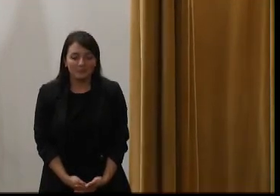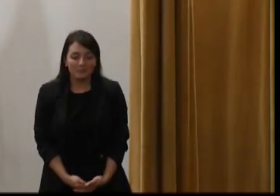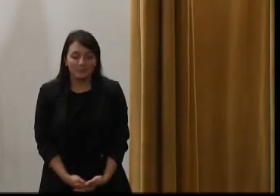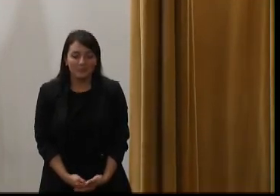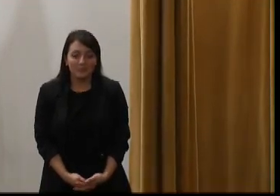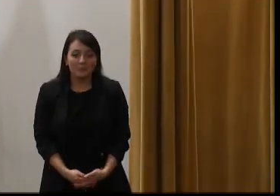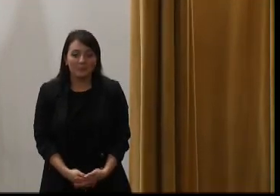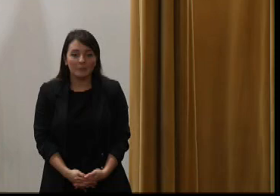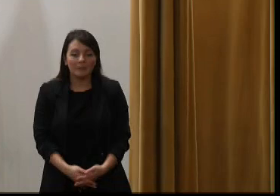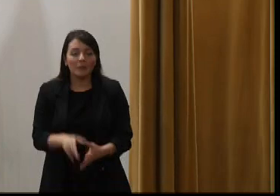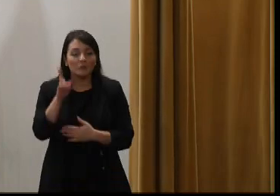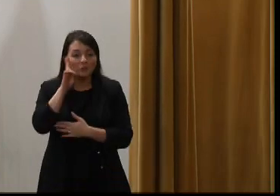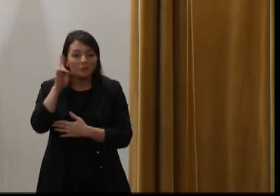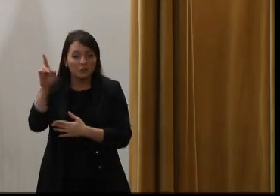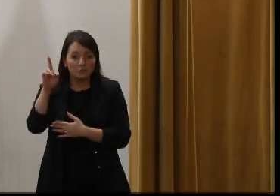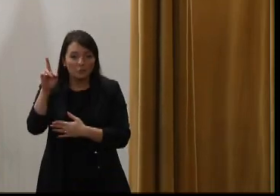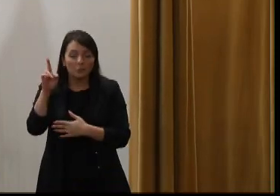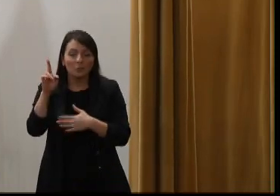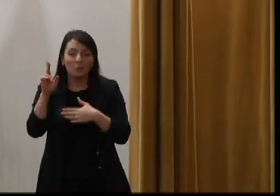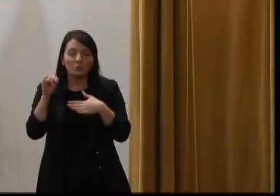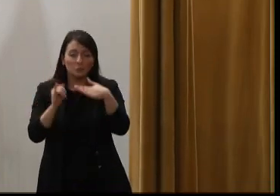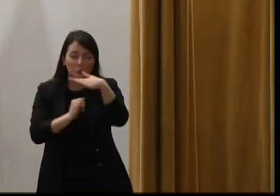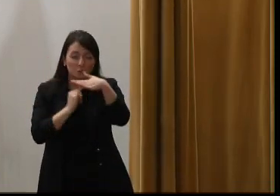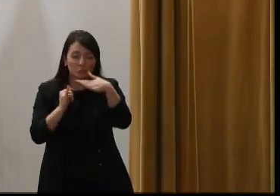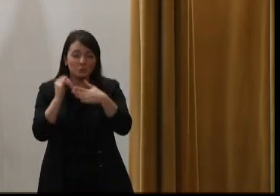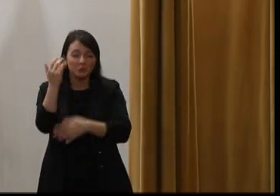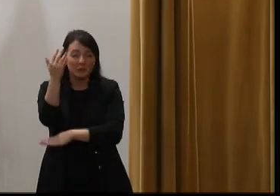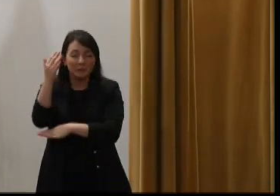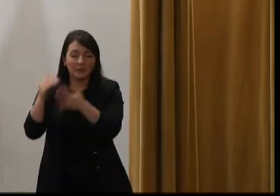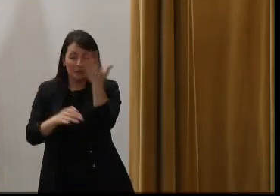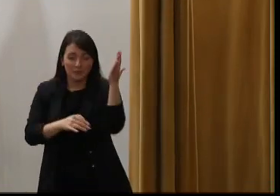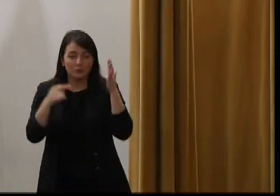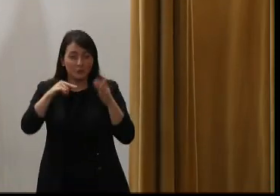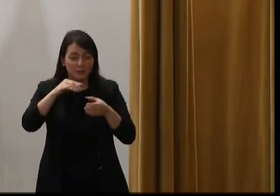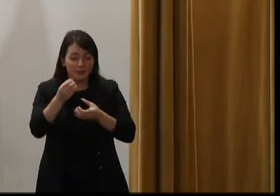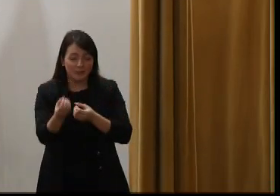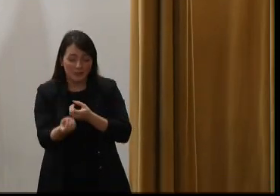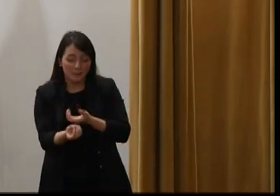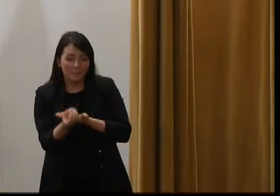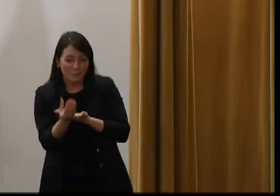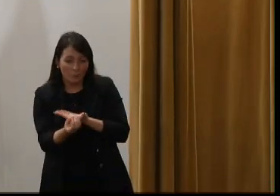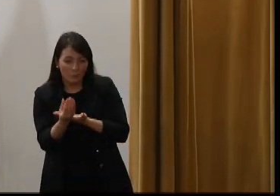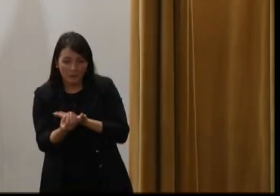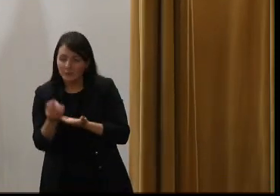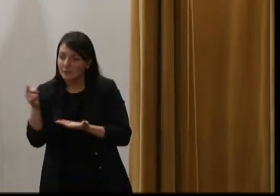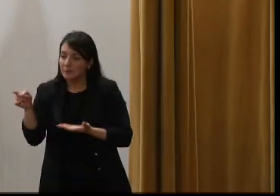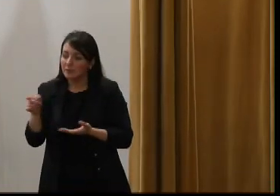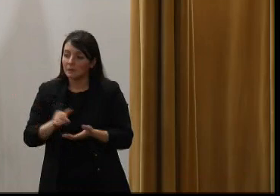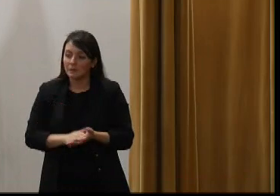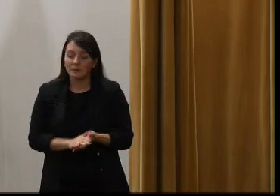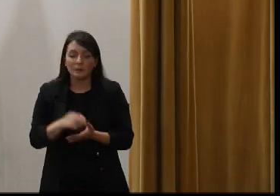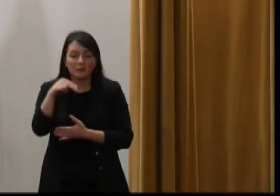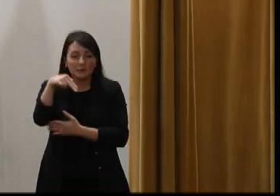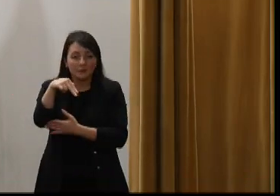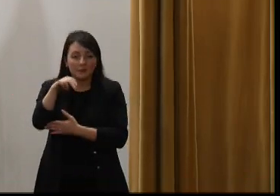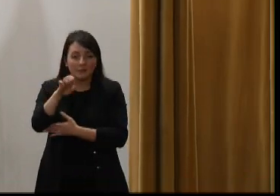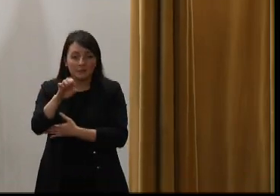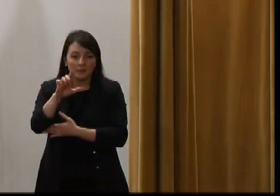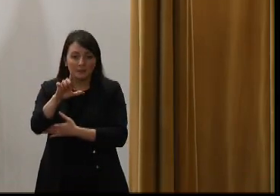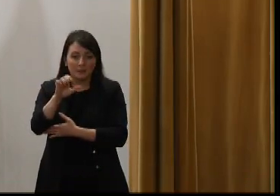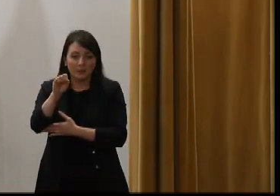O diretor do Instituto de Meio Ambiente da PUC-RS, o professor doutor Nelson Ferreira